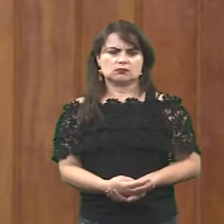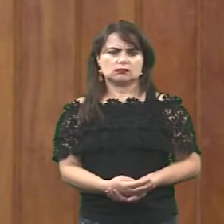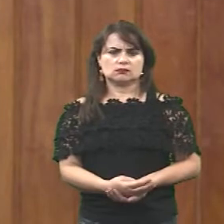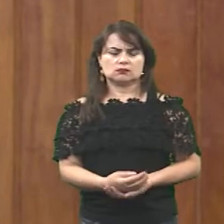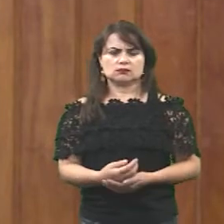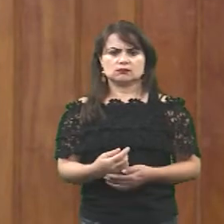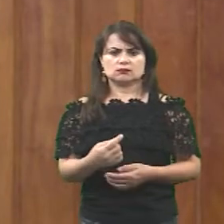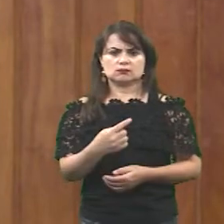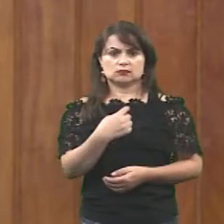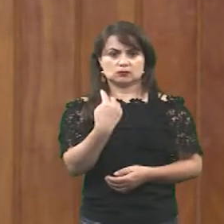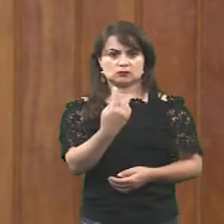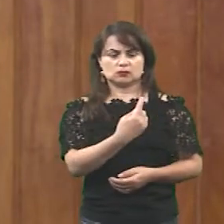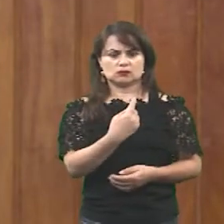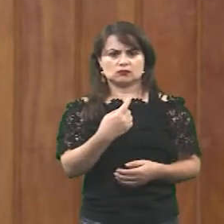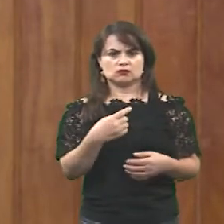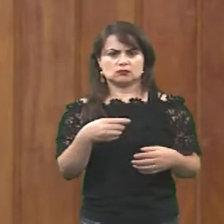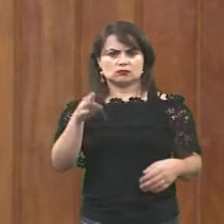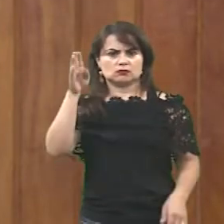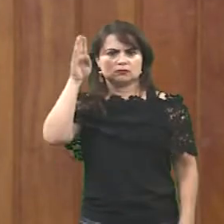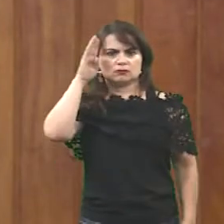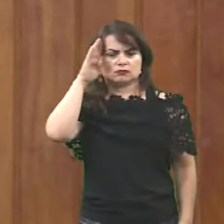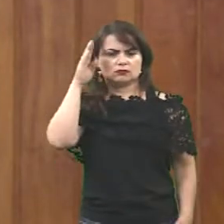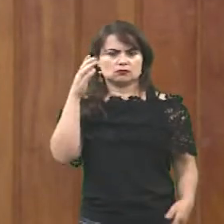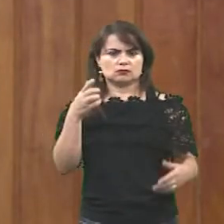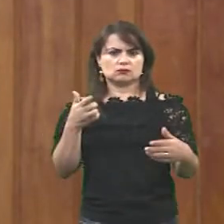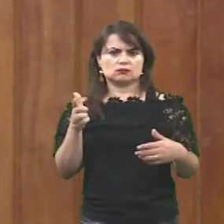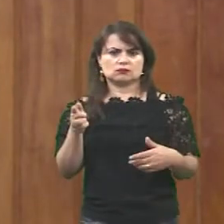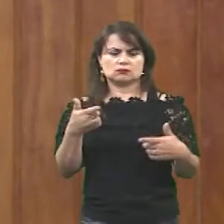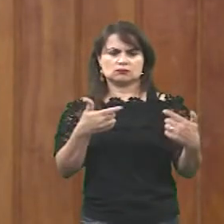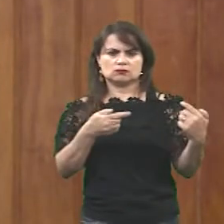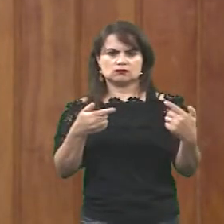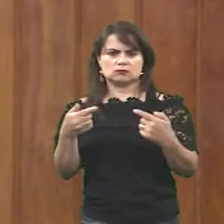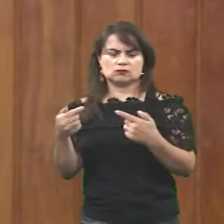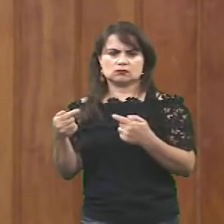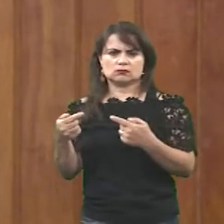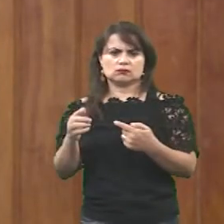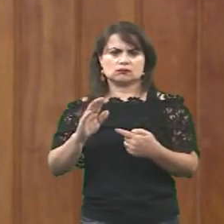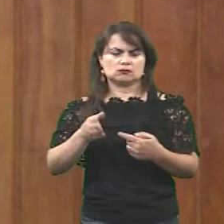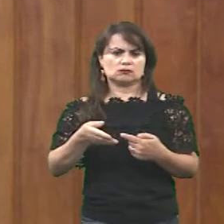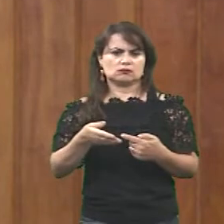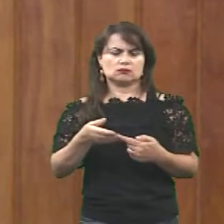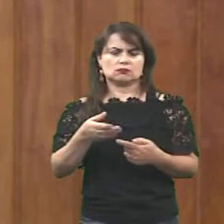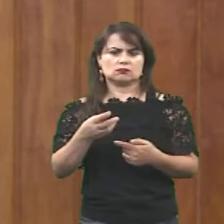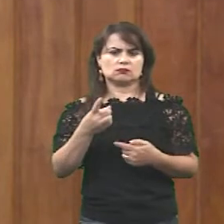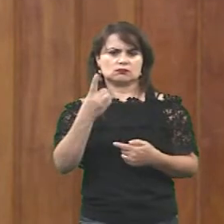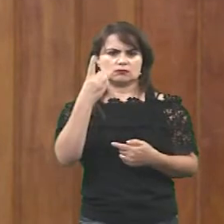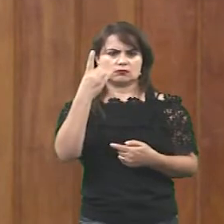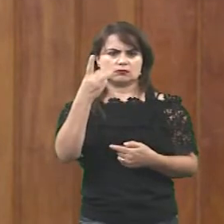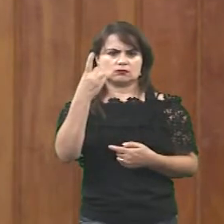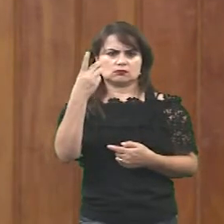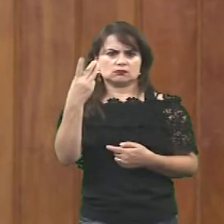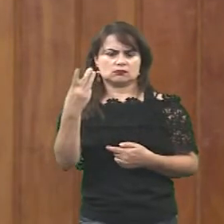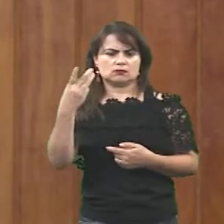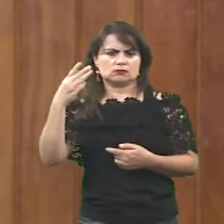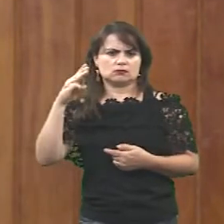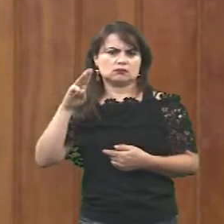de guerra já matriculou, em seus 82 anos, cerca de 13.100 atiradores, como dito